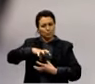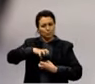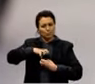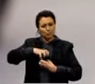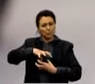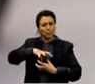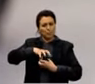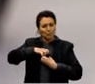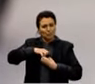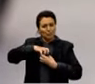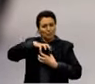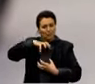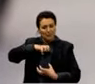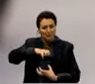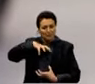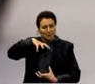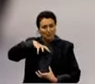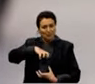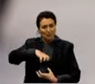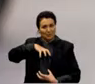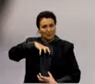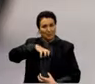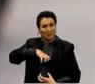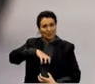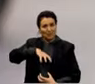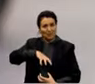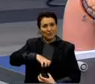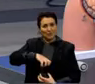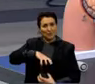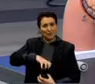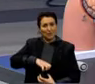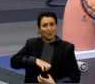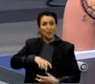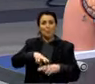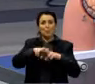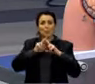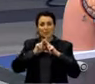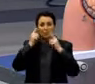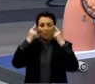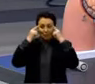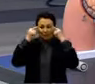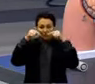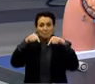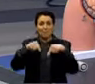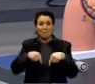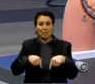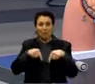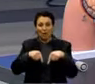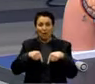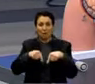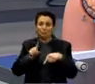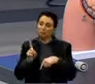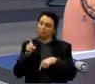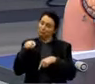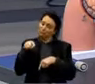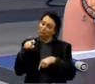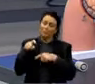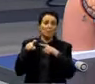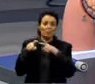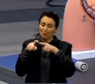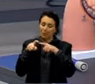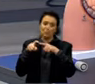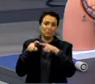vai empurrando o alimento. É por isso que se você estiver de cabeça para baixo, não faça isso, né? Mas se você estiver de cabeça